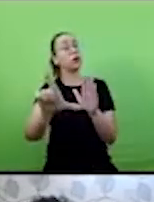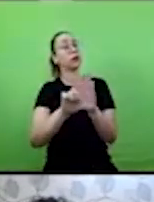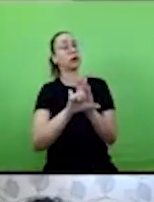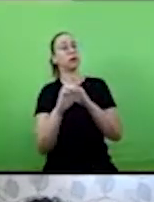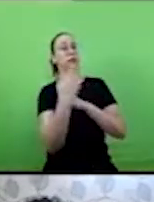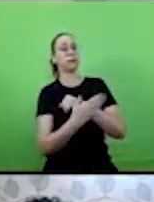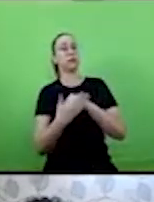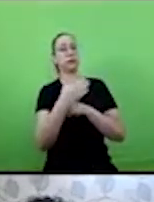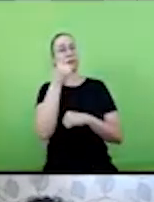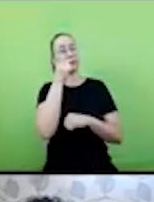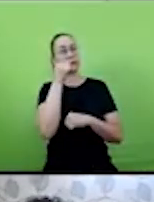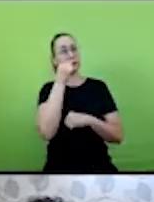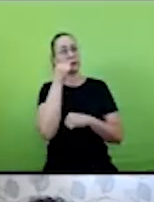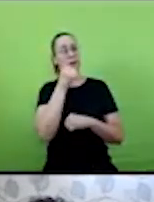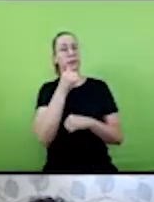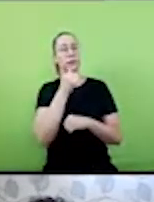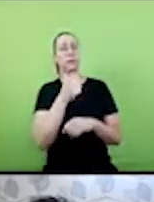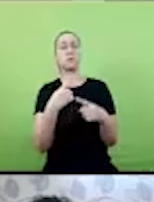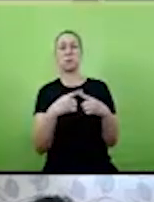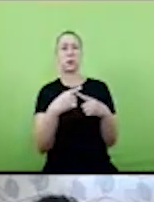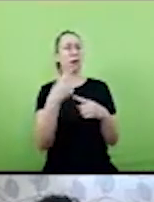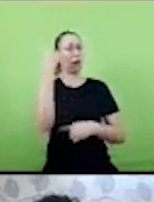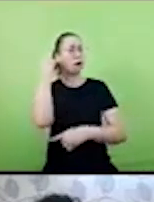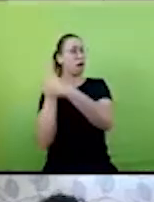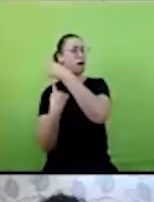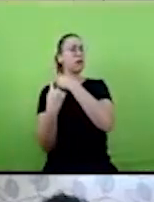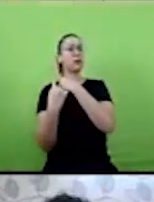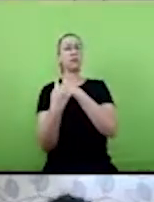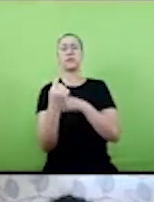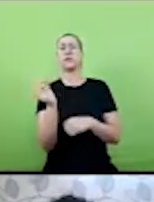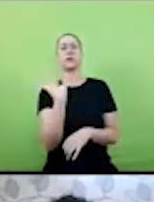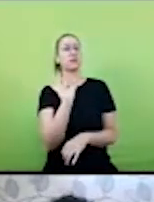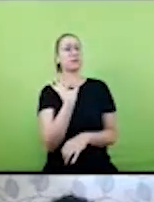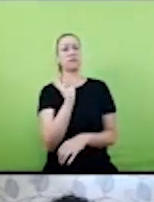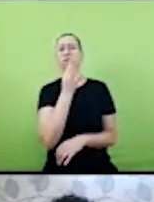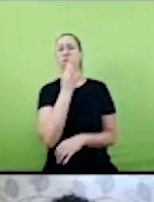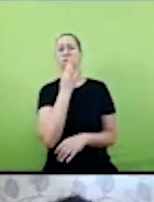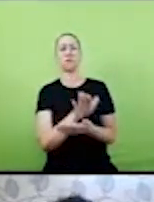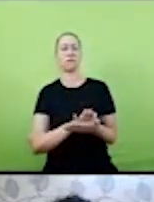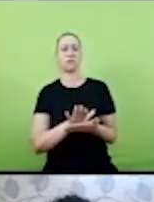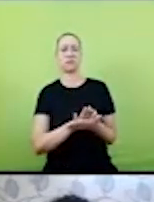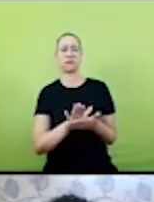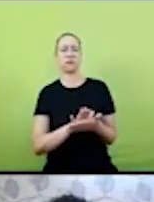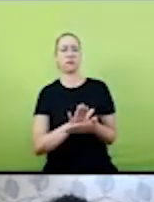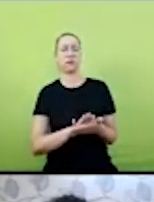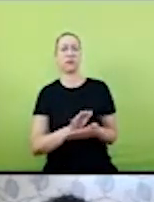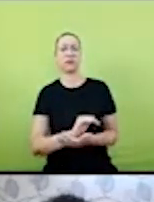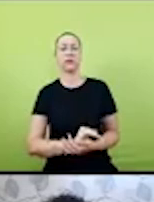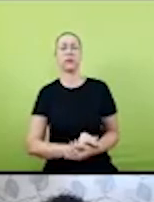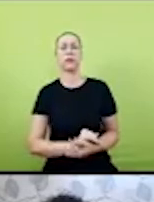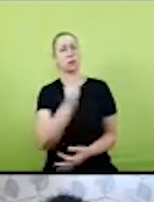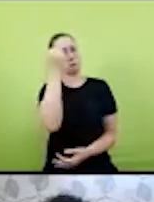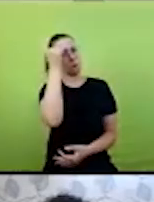de violência que antes eram desconhecidas ou desconsideradas, né? Quando a gente pensa em violência,